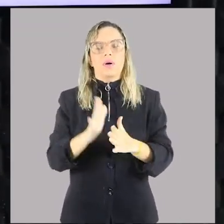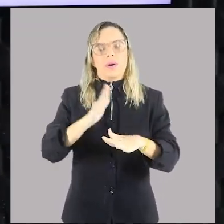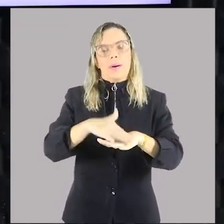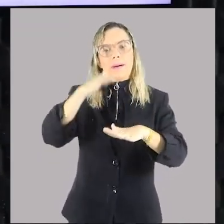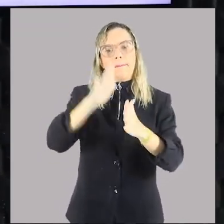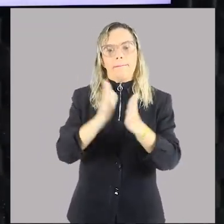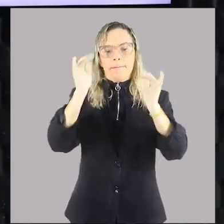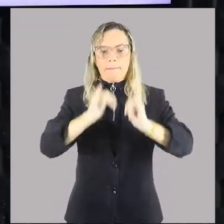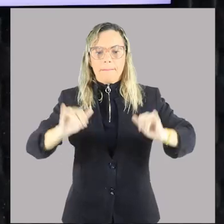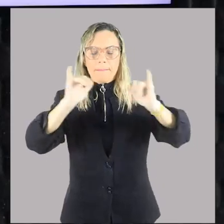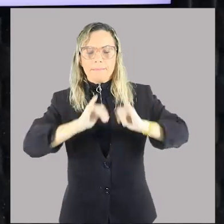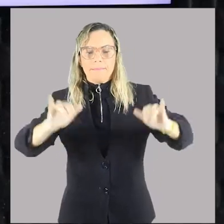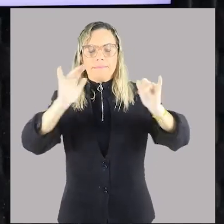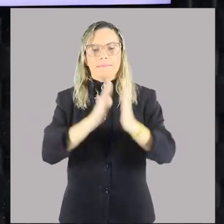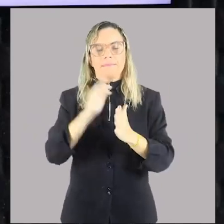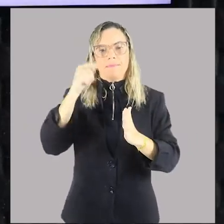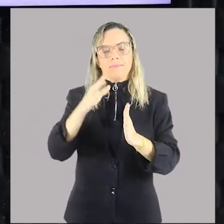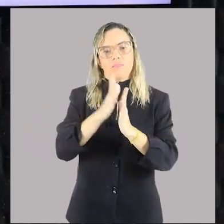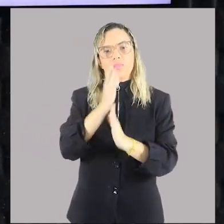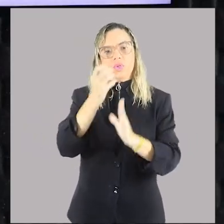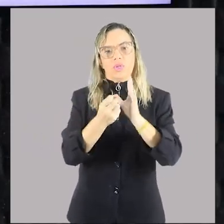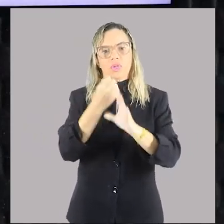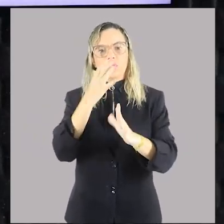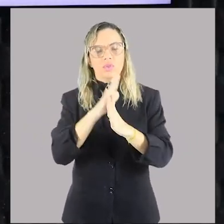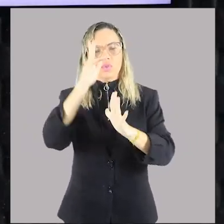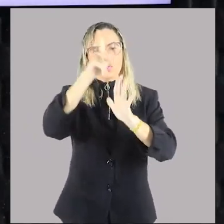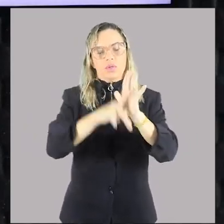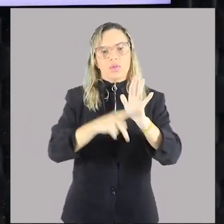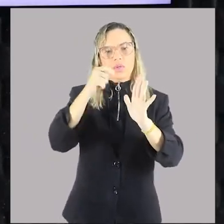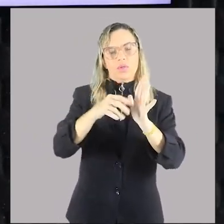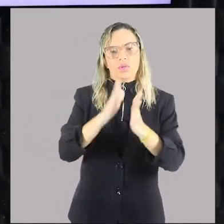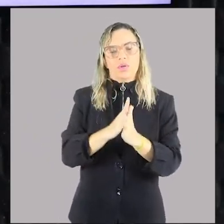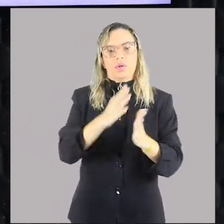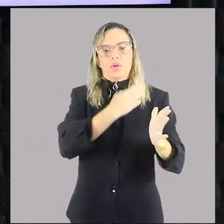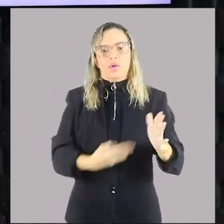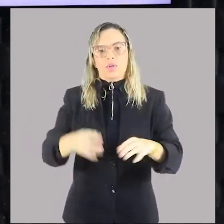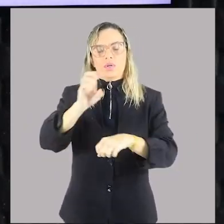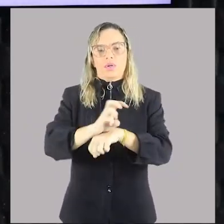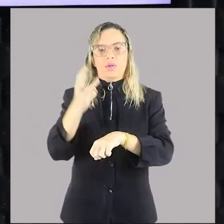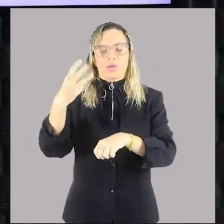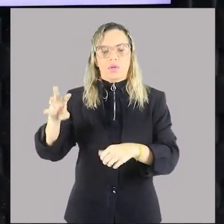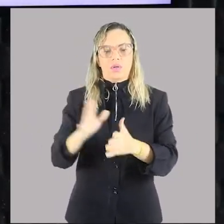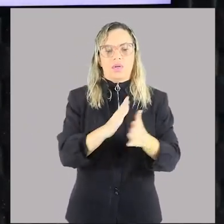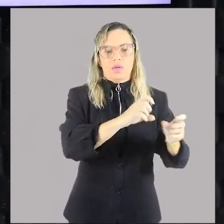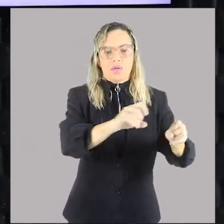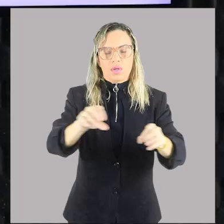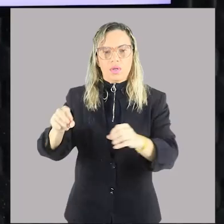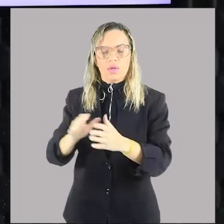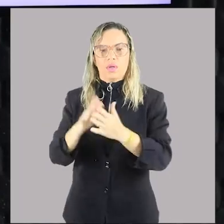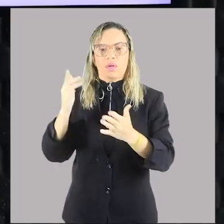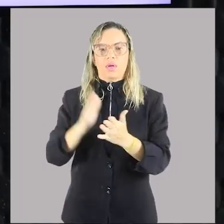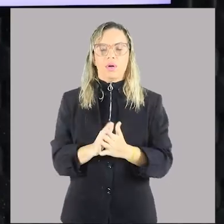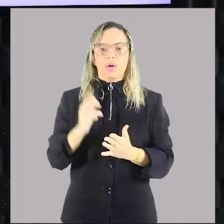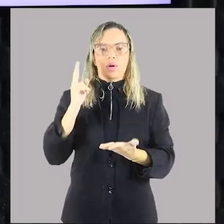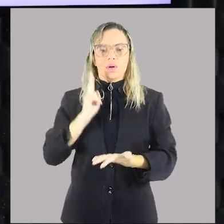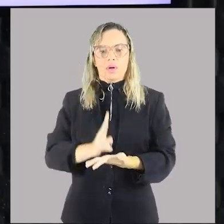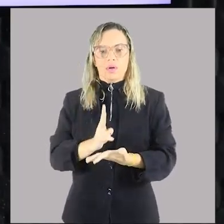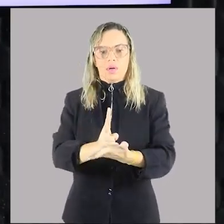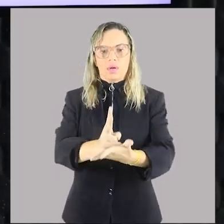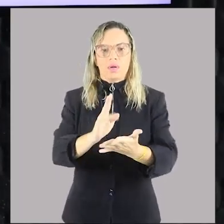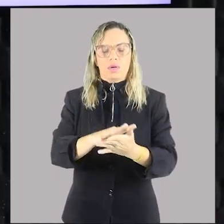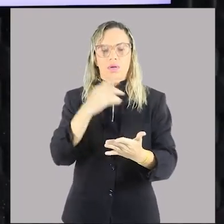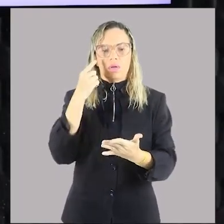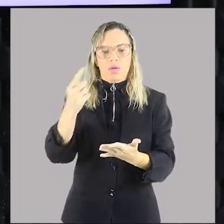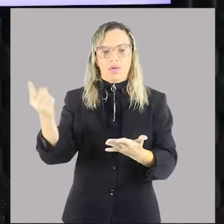informações sobre iniciativas do Governo do Estado do Maranhão no âmbito da educação. Hoje nós vamos dar nossa continuidade à aula de